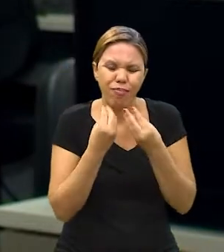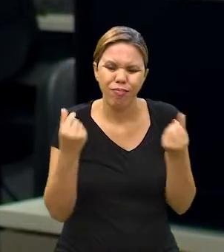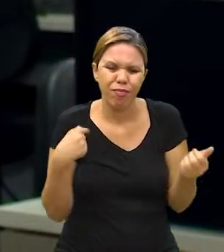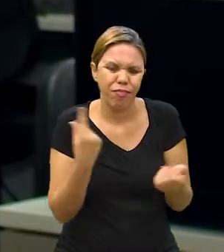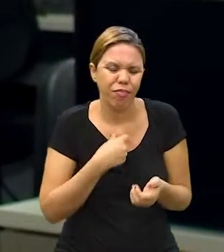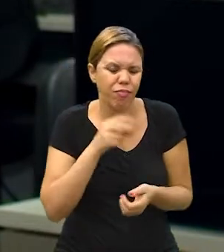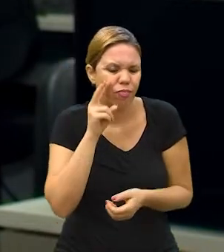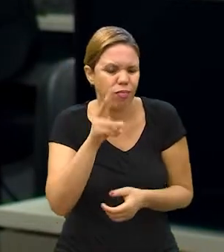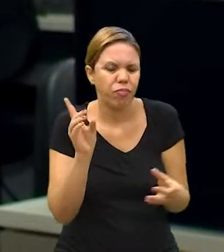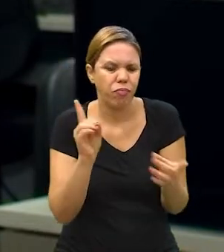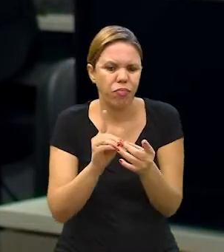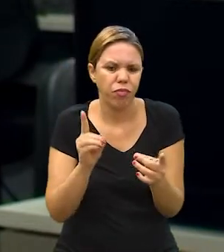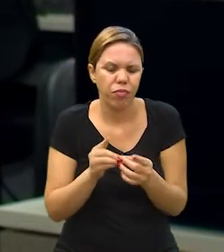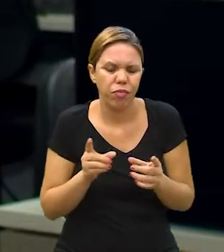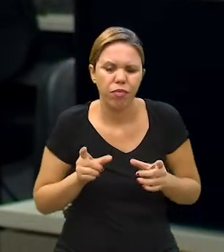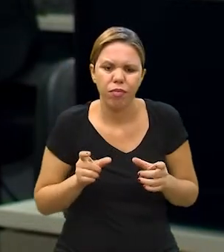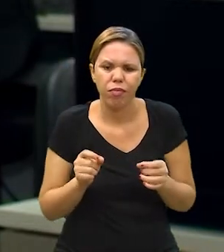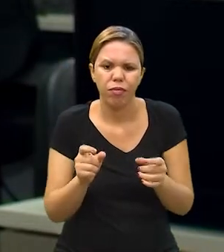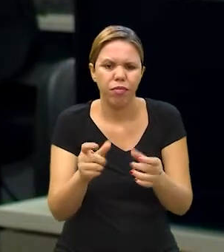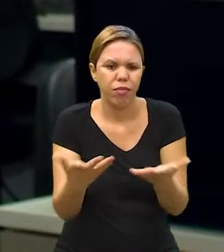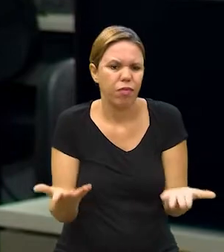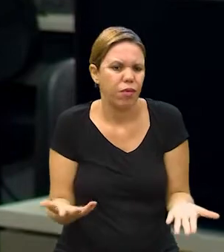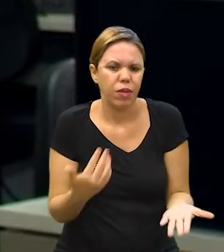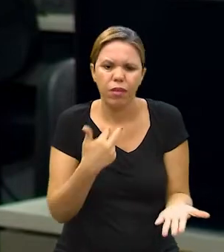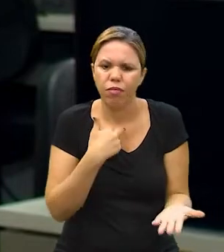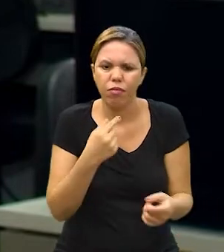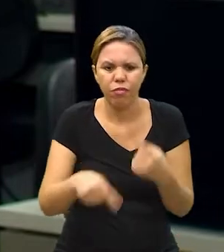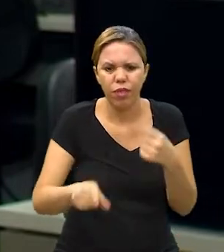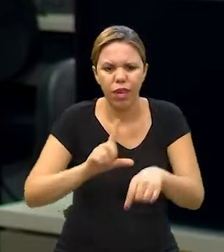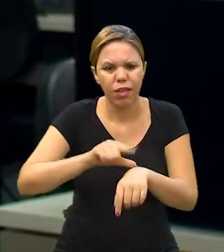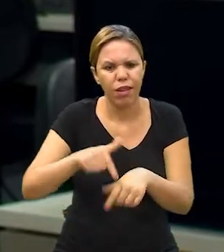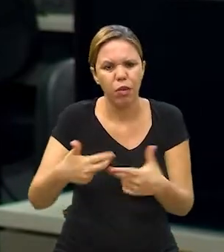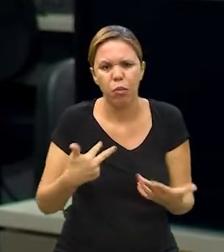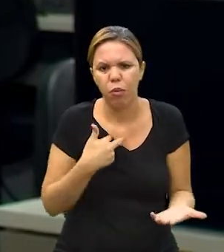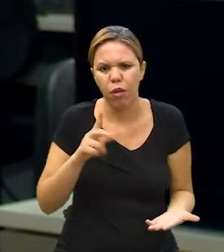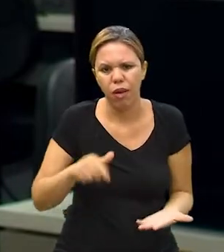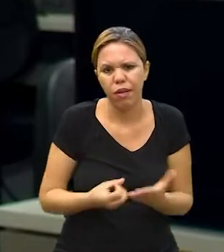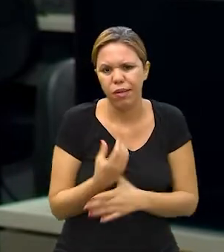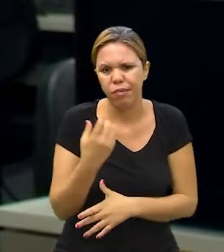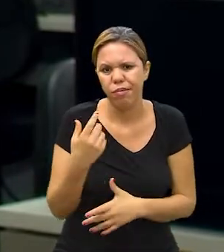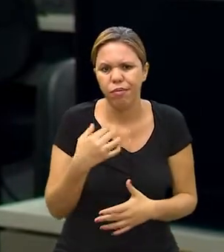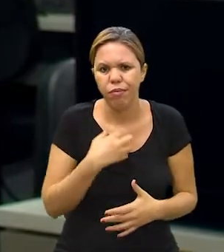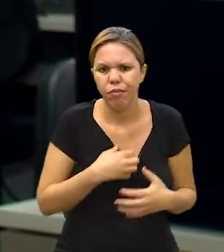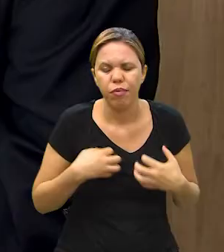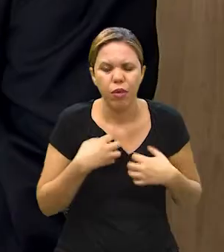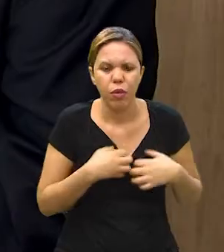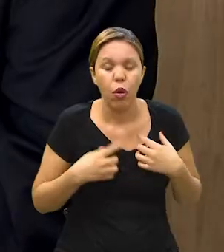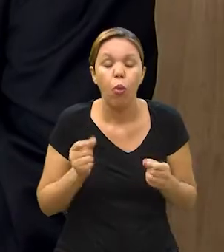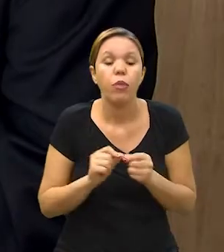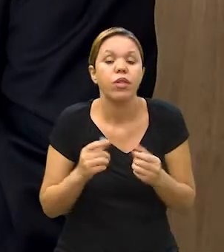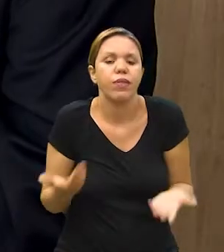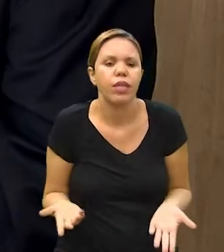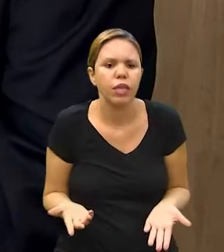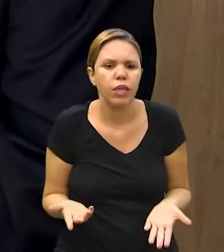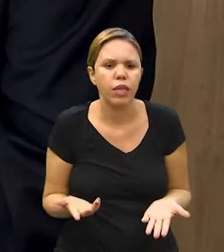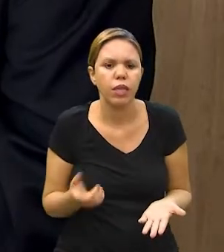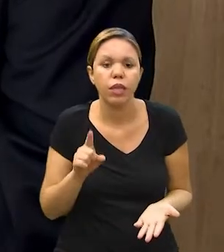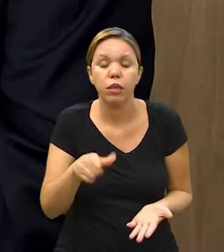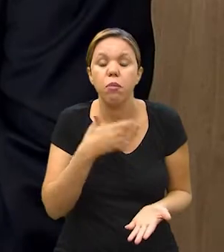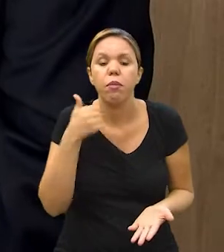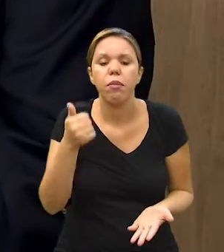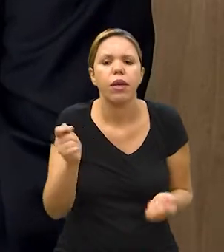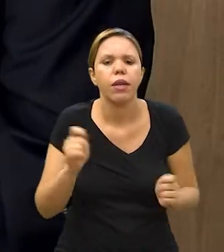gente vê o atendimento ao câncer realmente atrasado desse jeito. É uma situação muito dramática. O que é possível fazer para que se melhore,